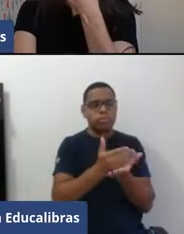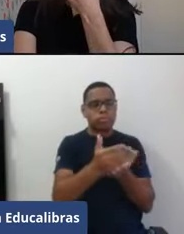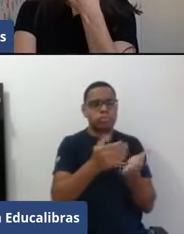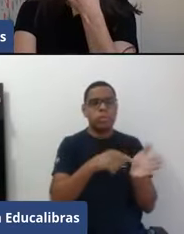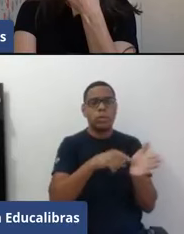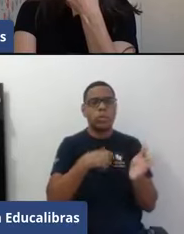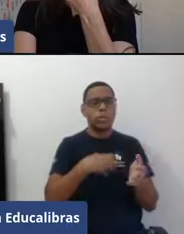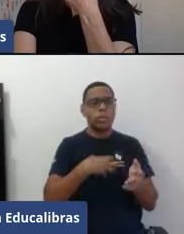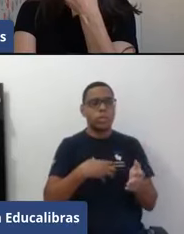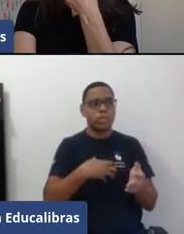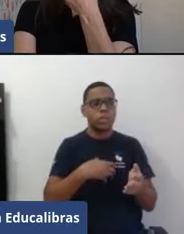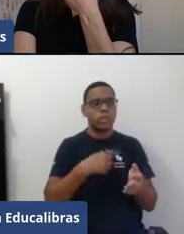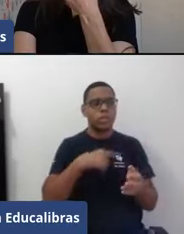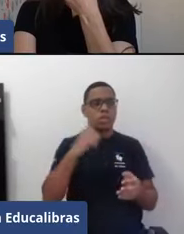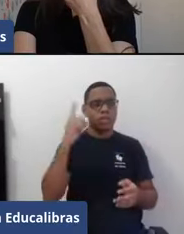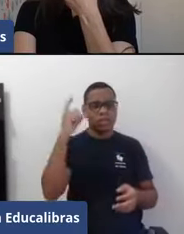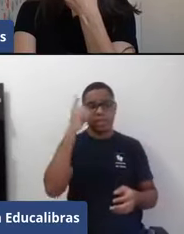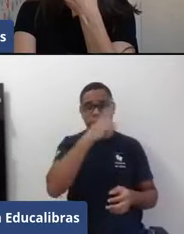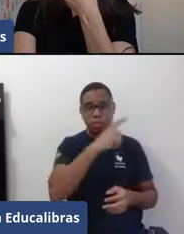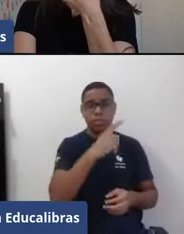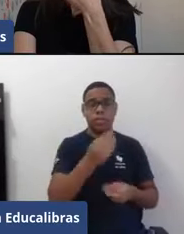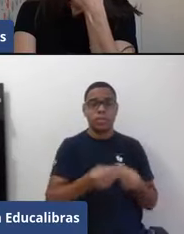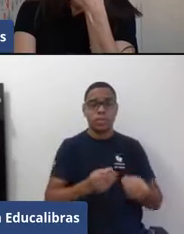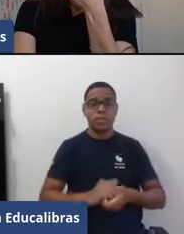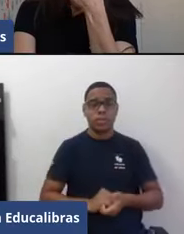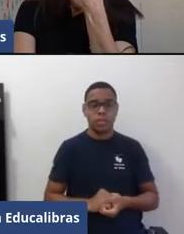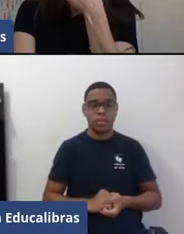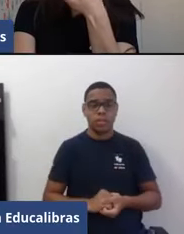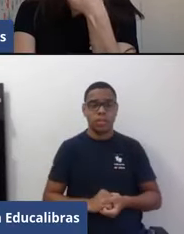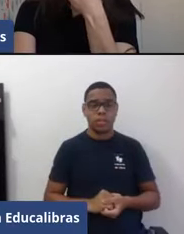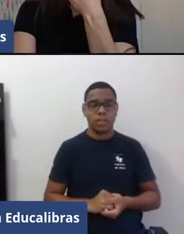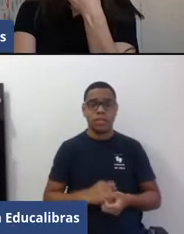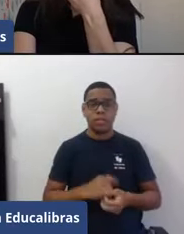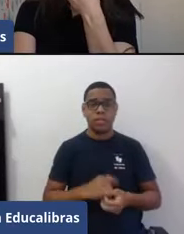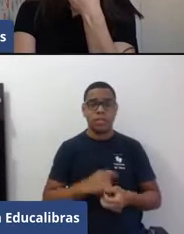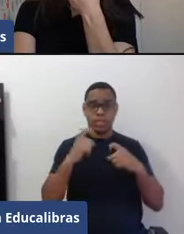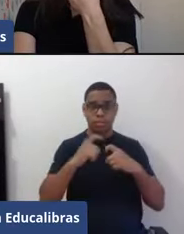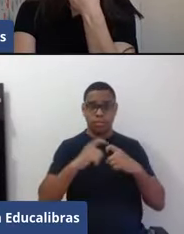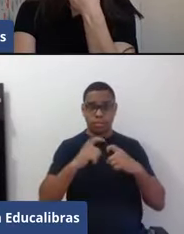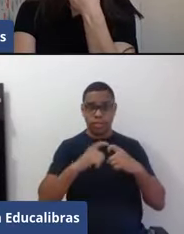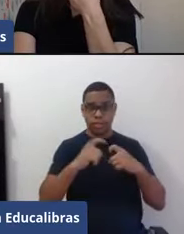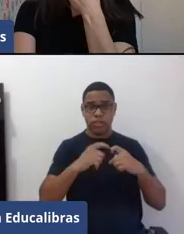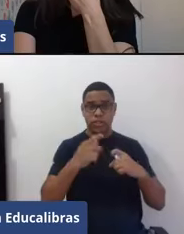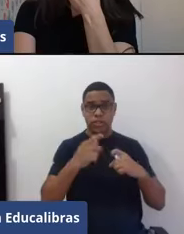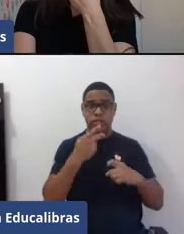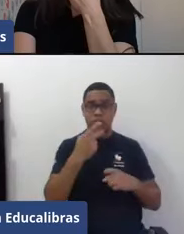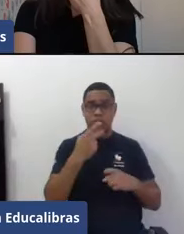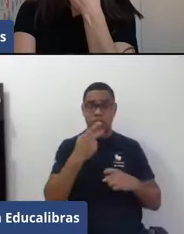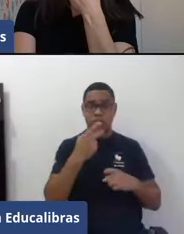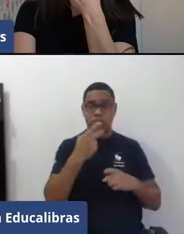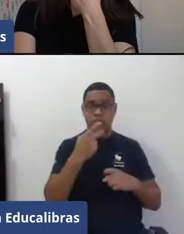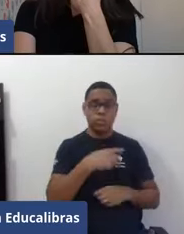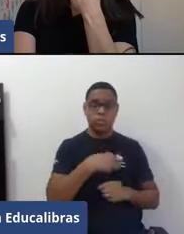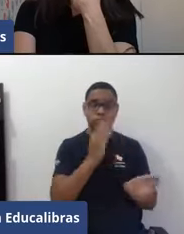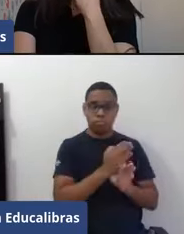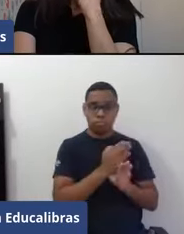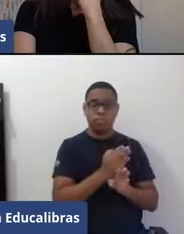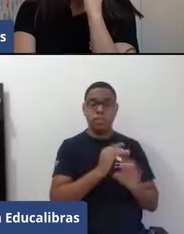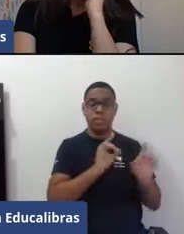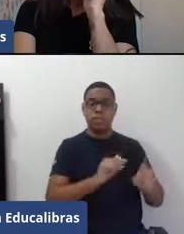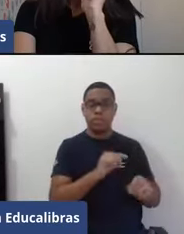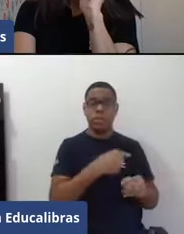sentir dificuldades, porque o médico disse realmente que ela tinha, e eu sabia que eu tinha nada pela